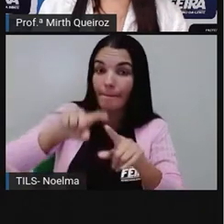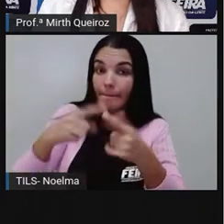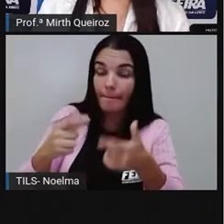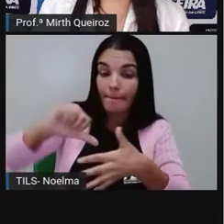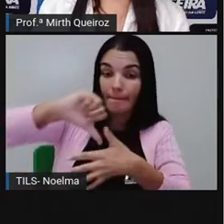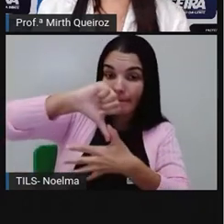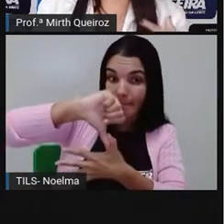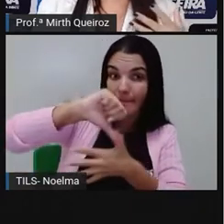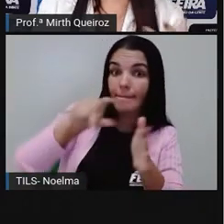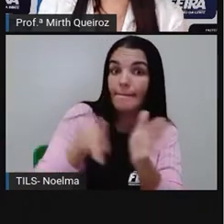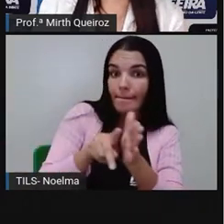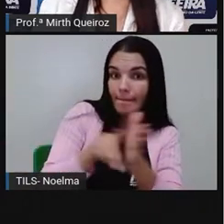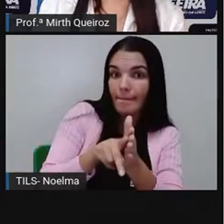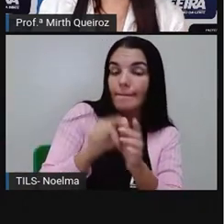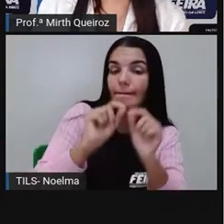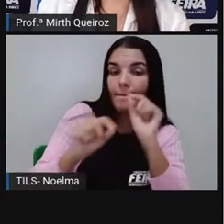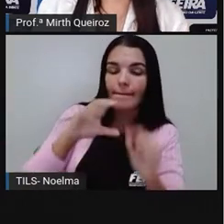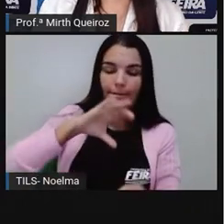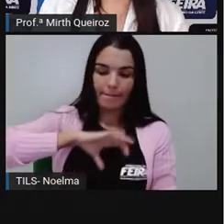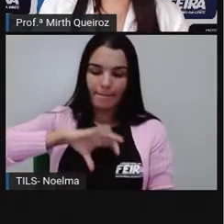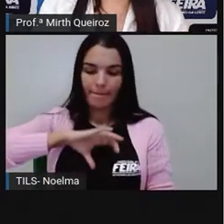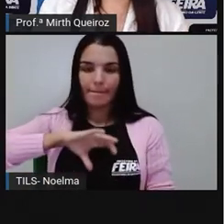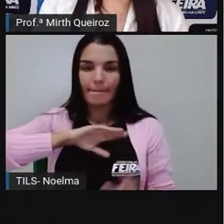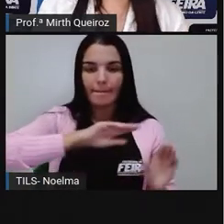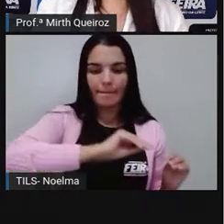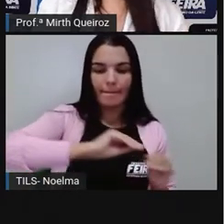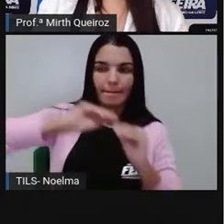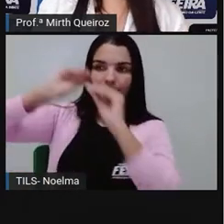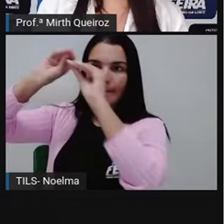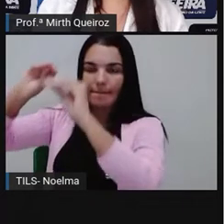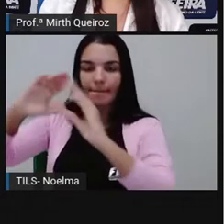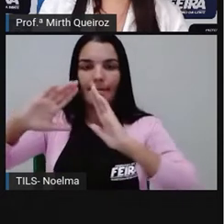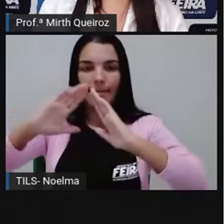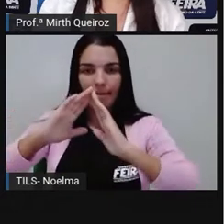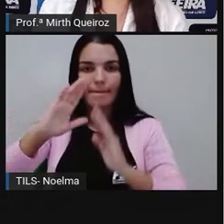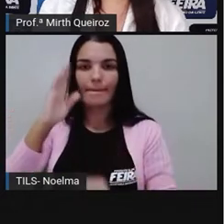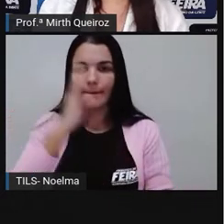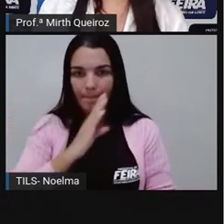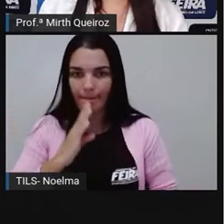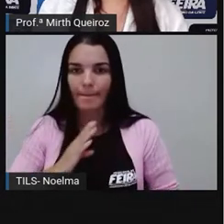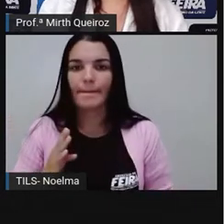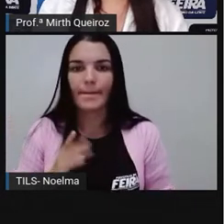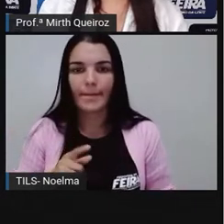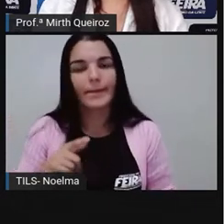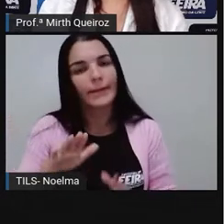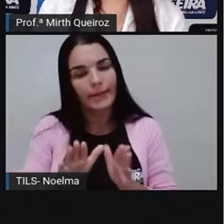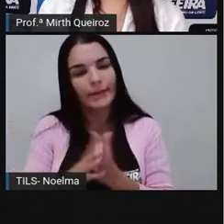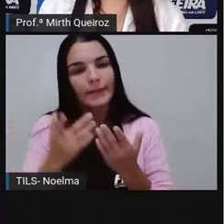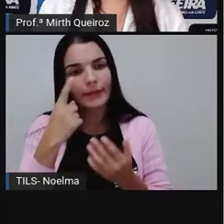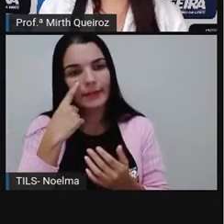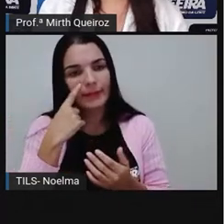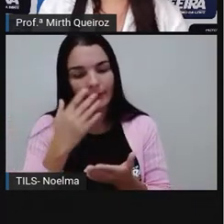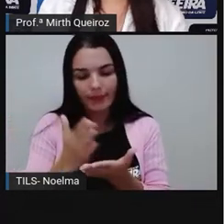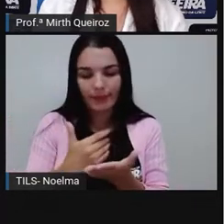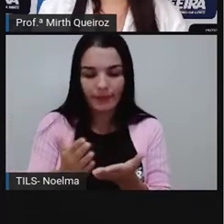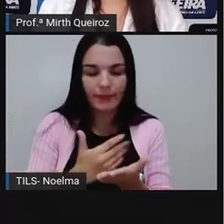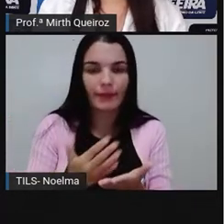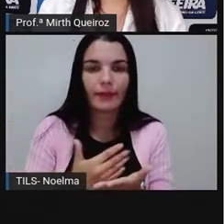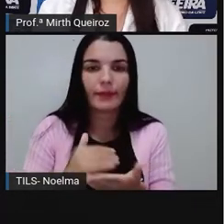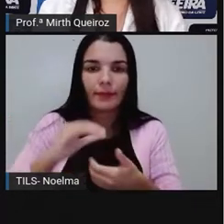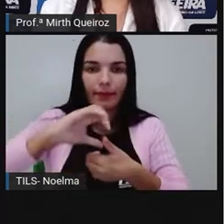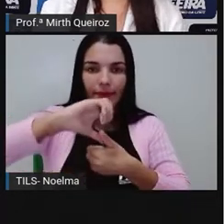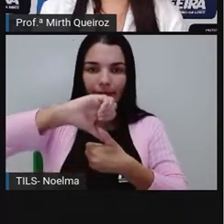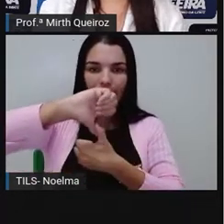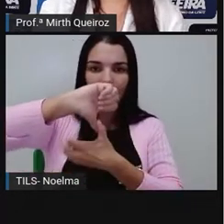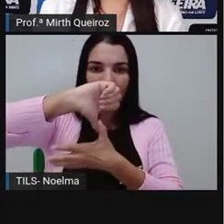Então, a parte que cabia a Portugal, aí a gente chama, nesse caso aí nos livros, vocês vão ver, né, que vão denominar aí como América